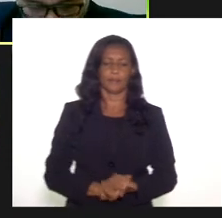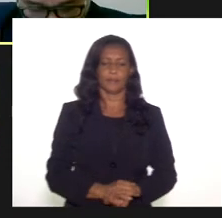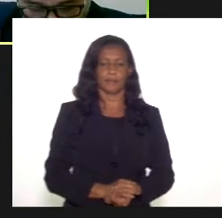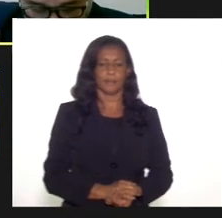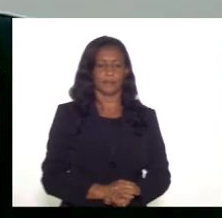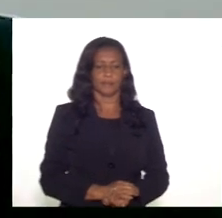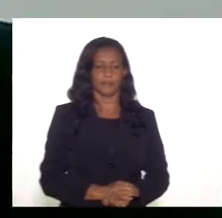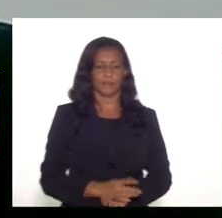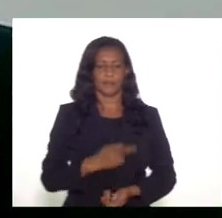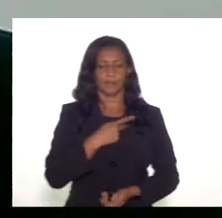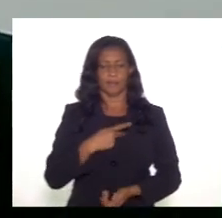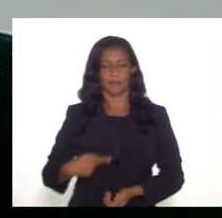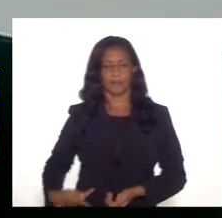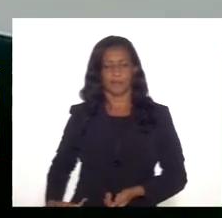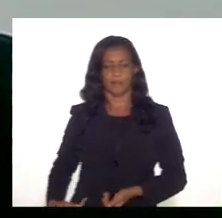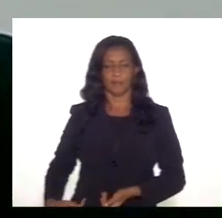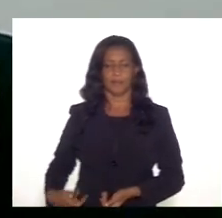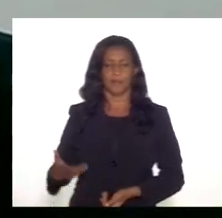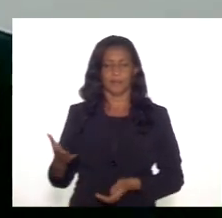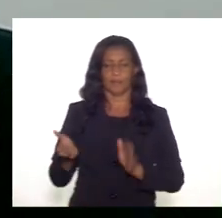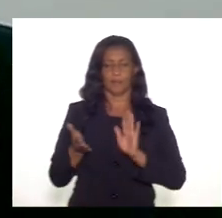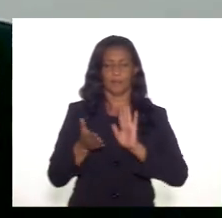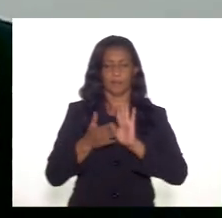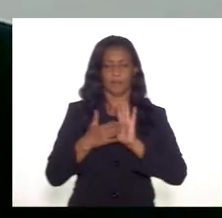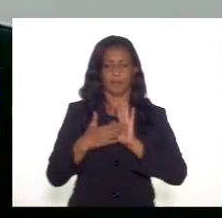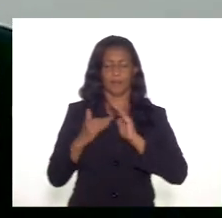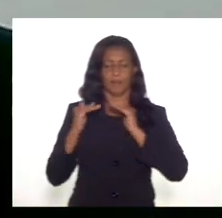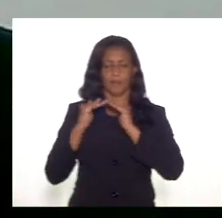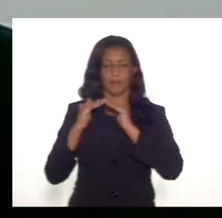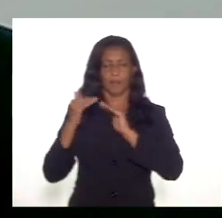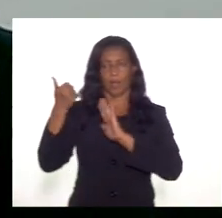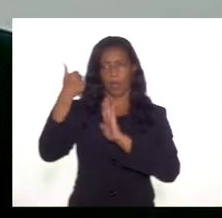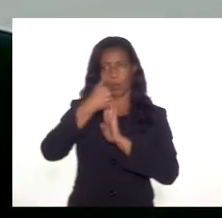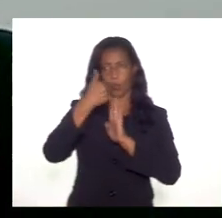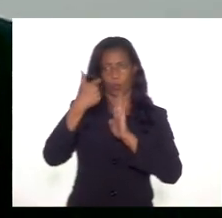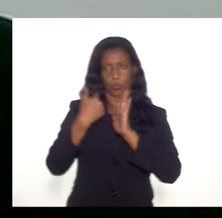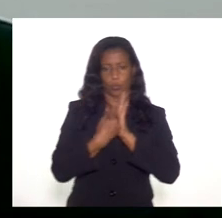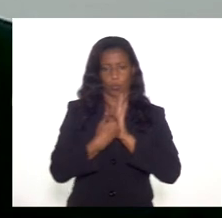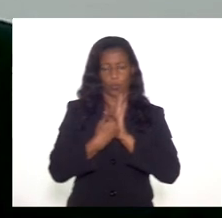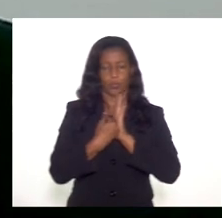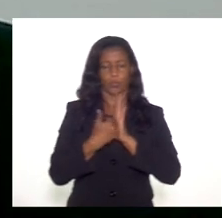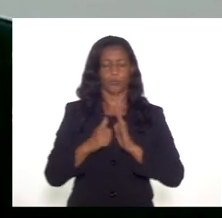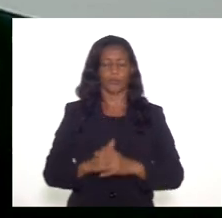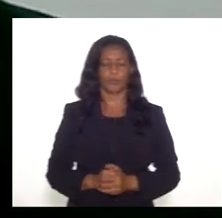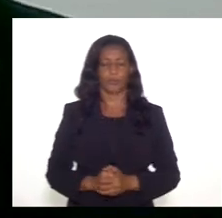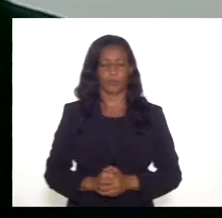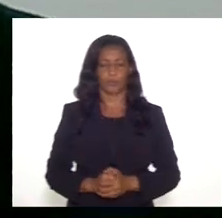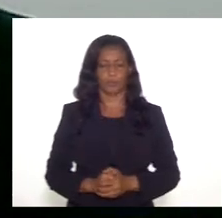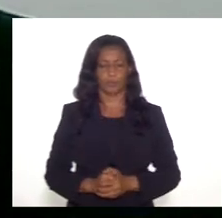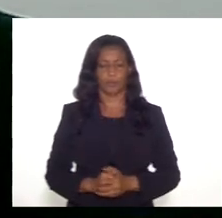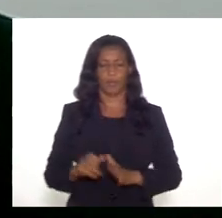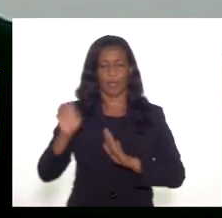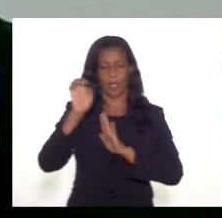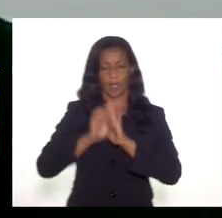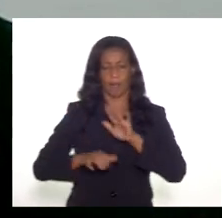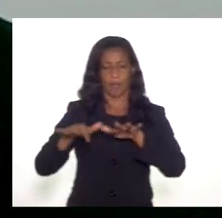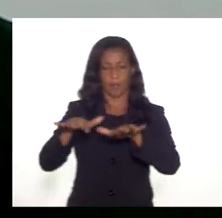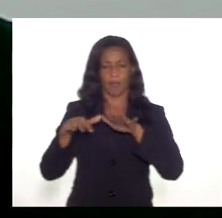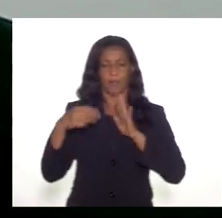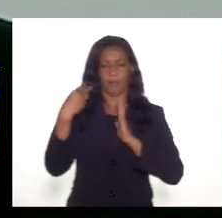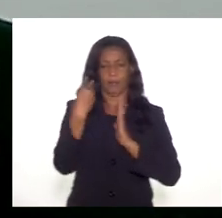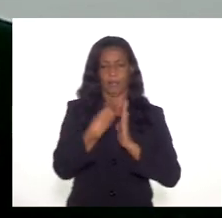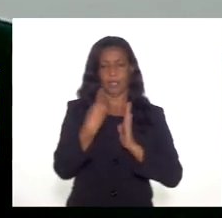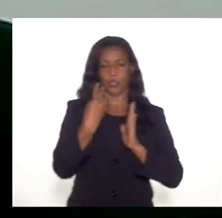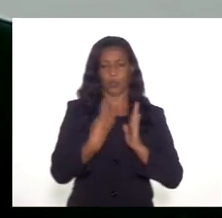Senhora Presidente, o parecer é favorável às emendas 1 e 2 da comissão de direitos da mulher, favorável às emendas de plenário 3,